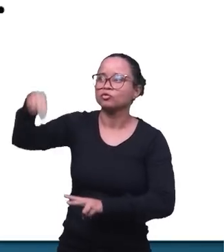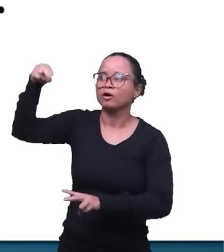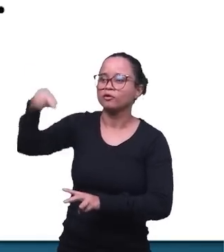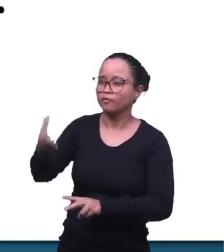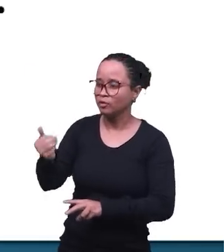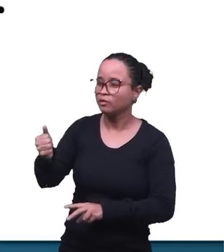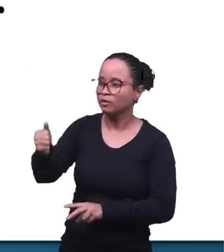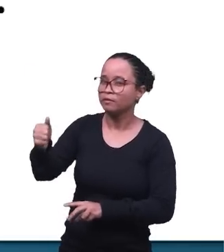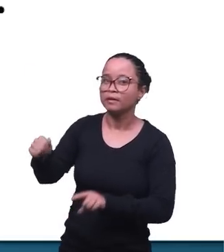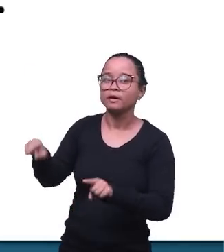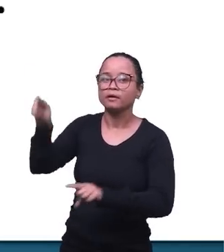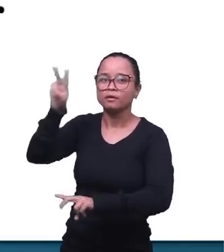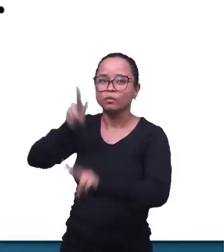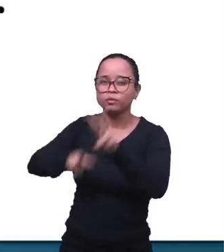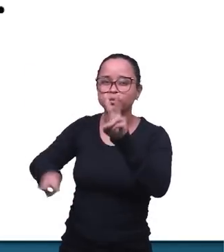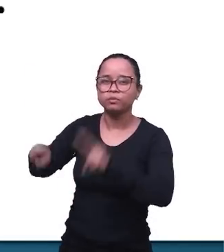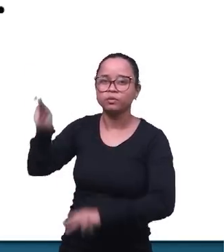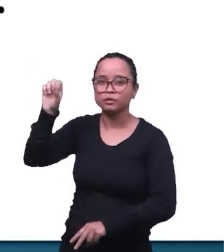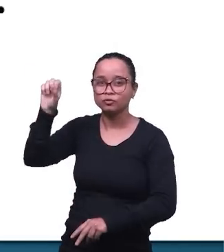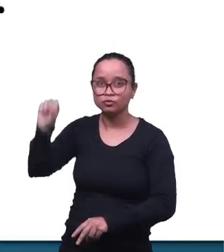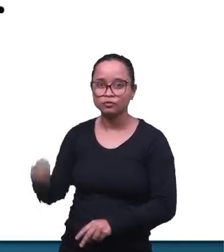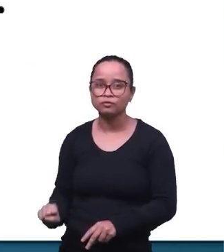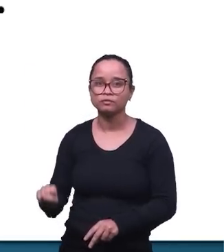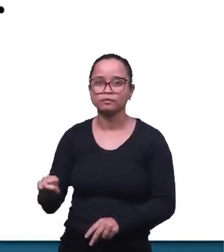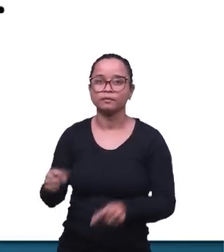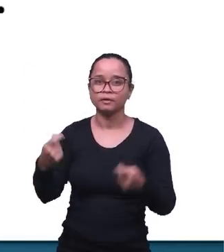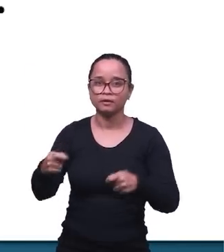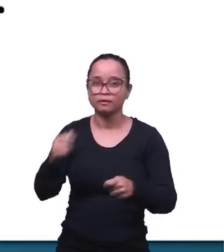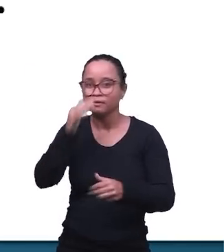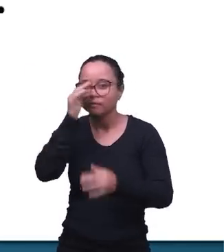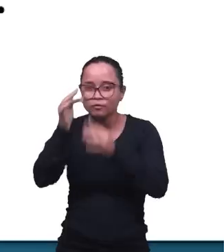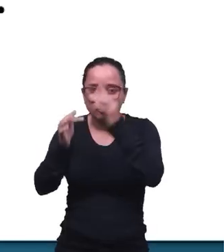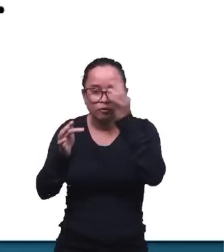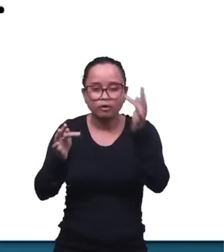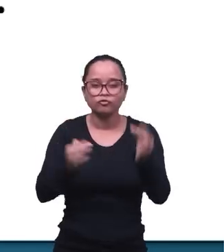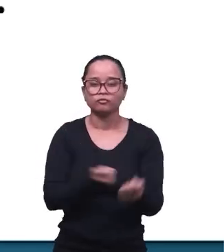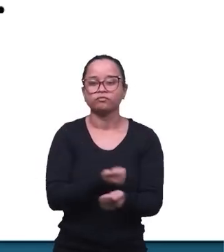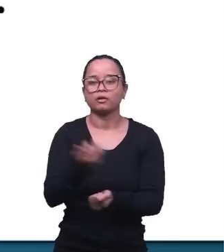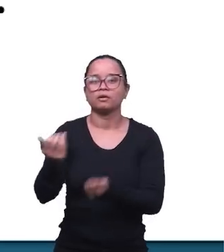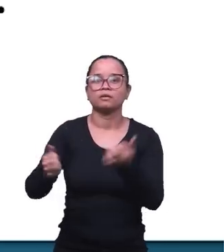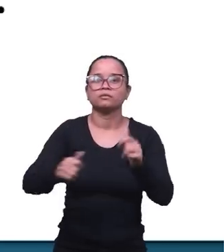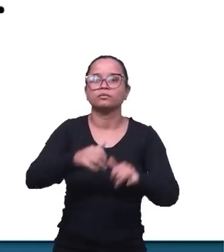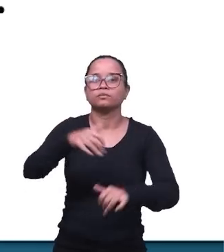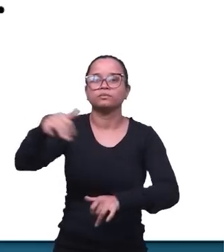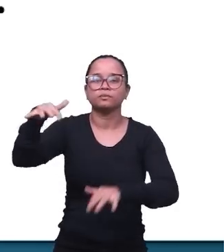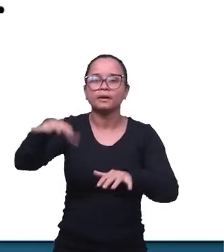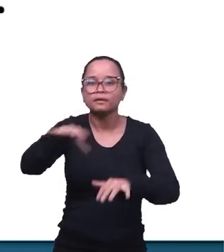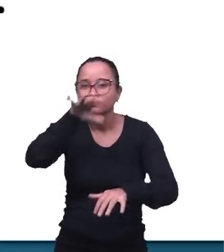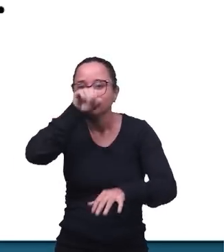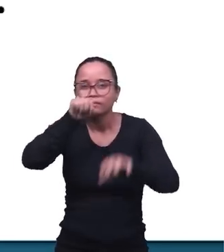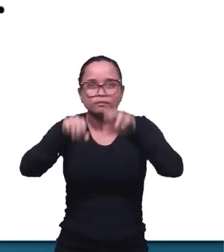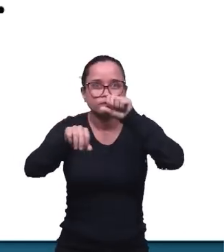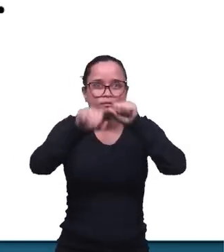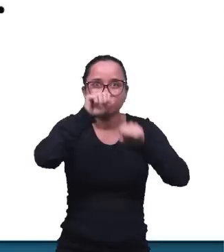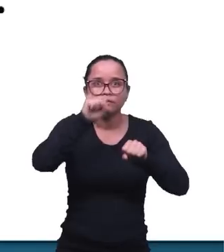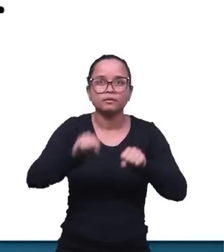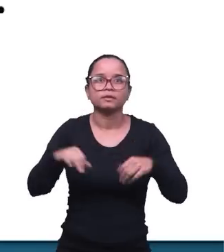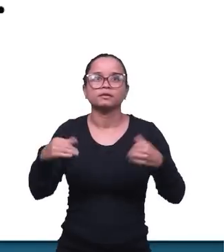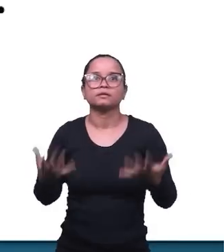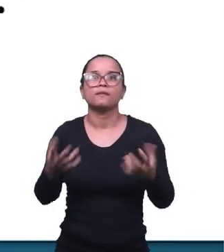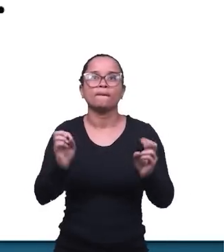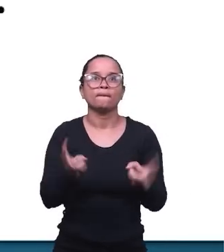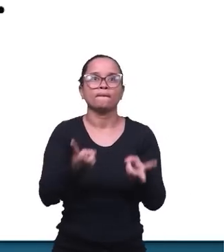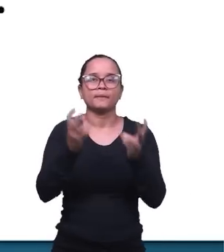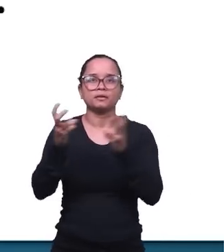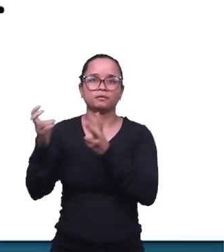sul, assopra no meu jardim, para que se derrame os seus aromas, identifique o significado